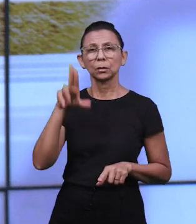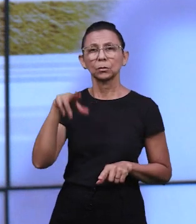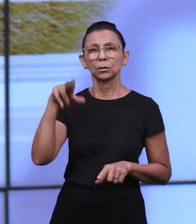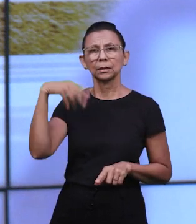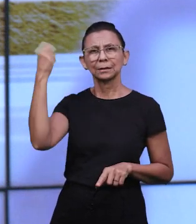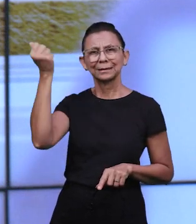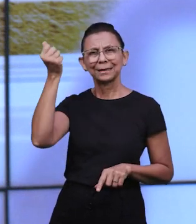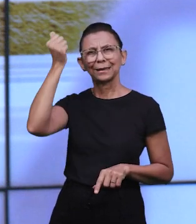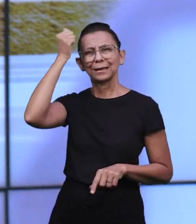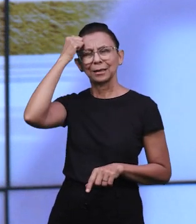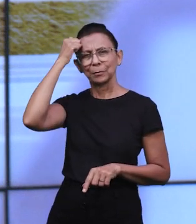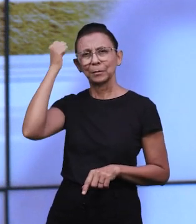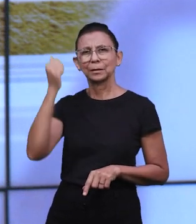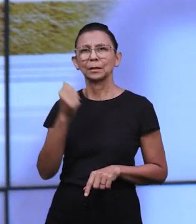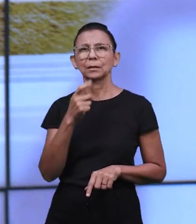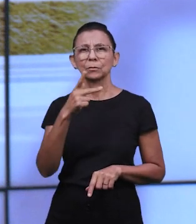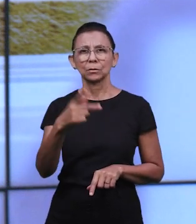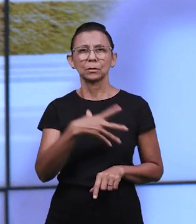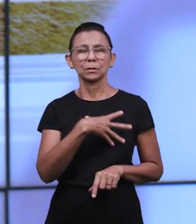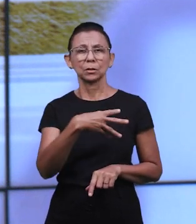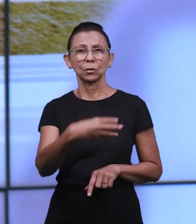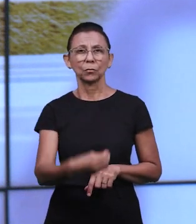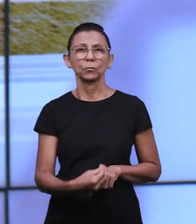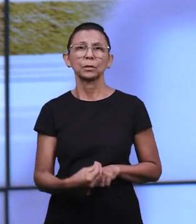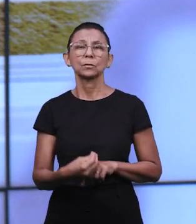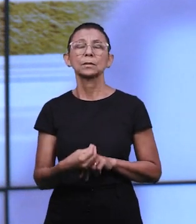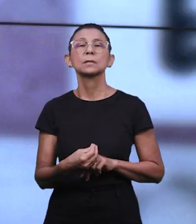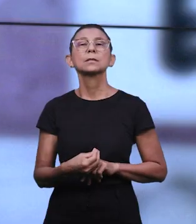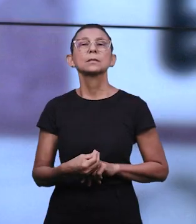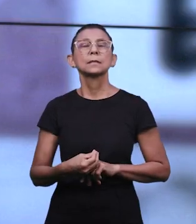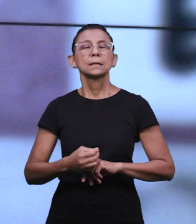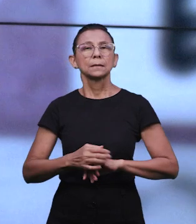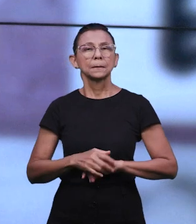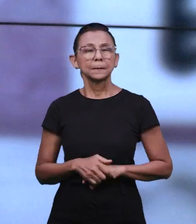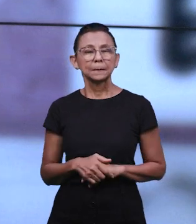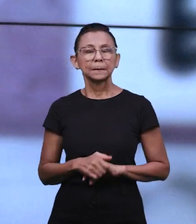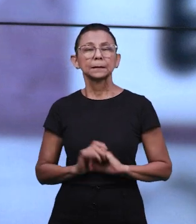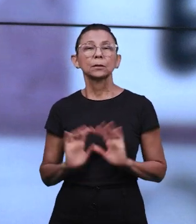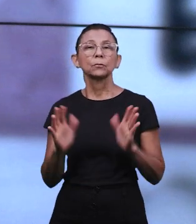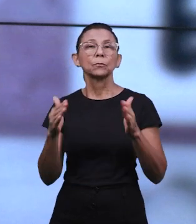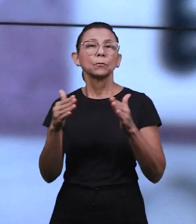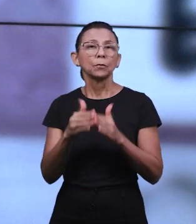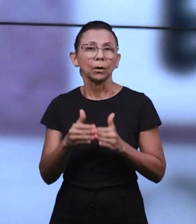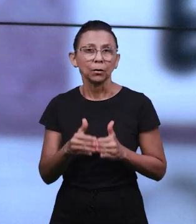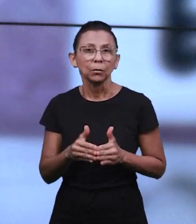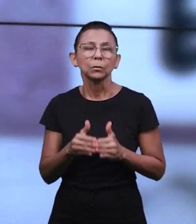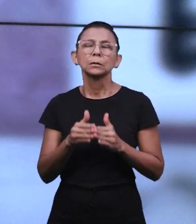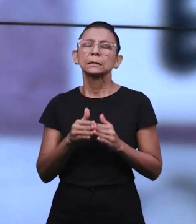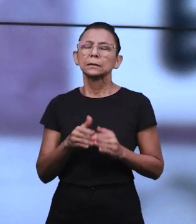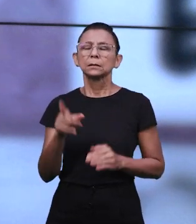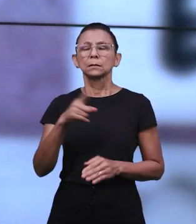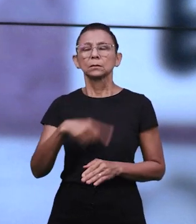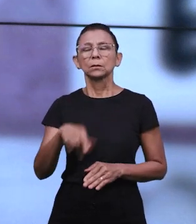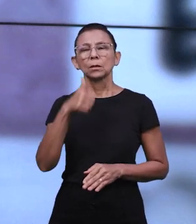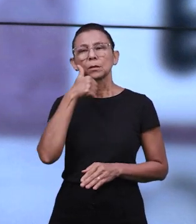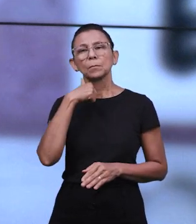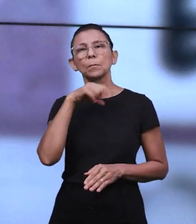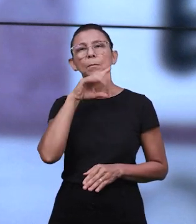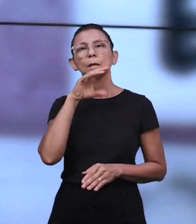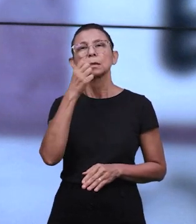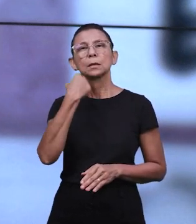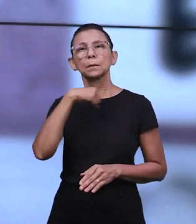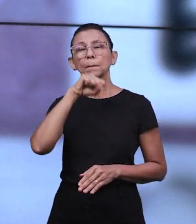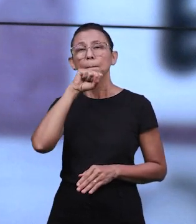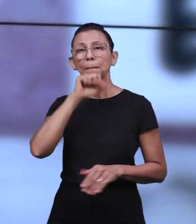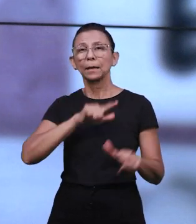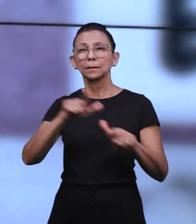seu filho, sua família, prioridade da sua vida. É certo que muitos de nós, pais e mães, trabalhamos